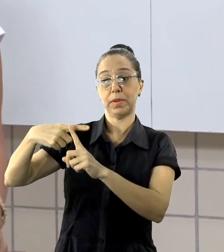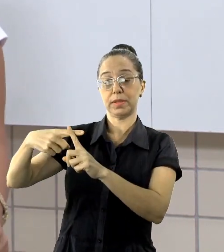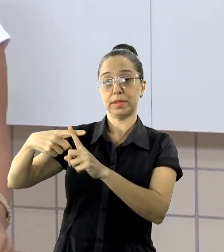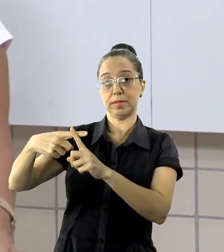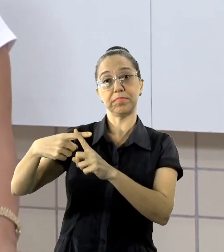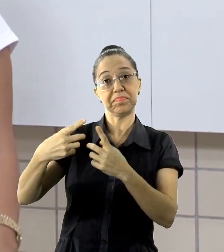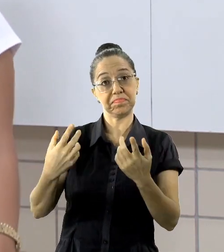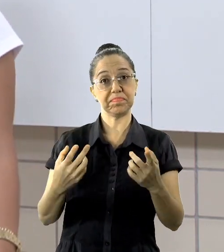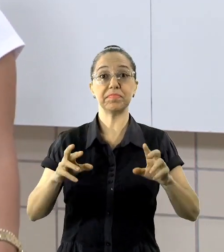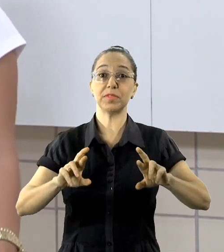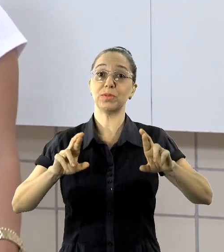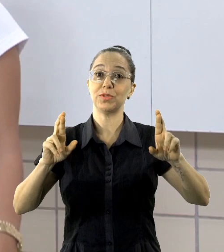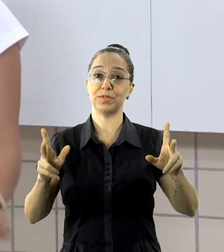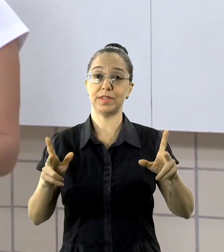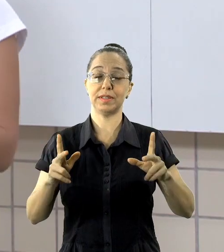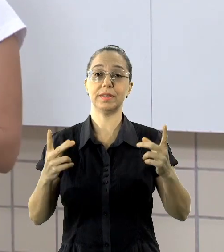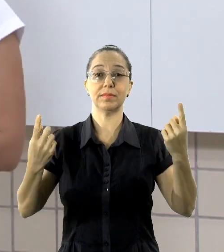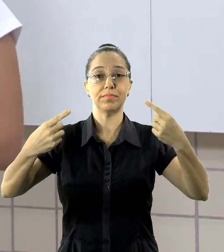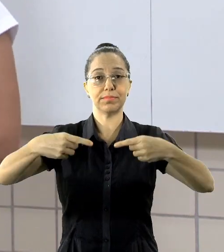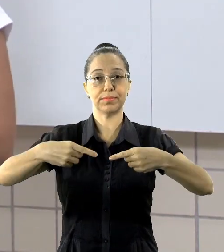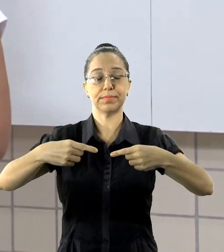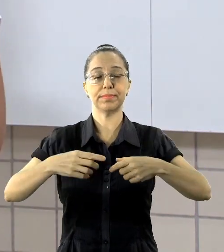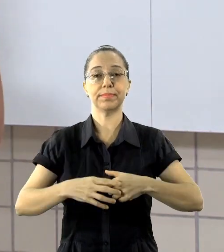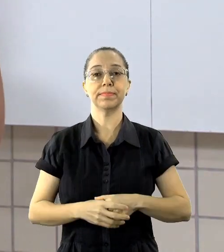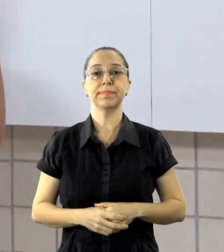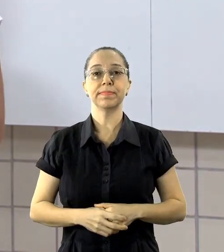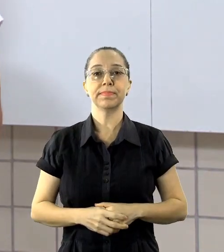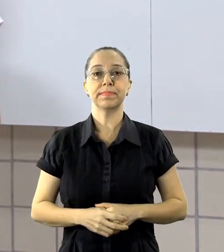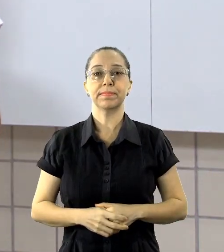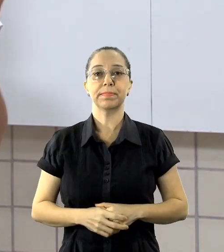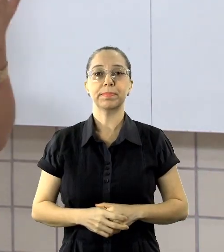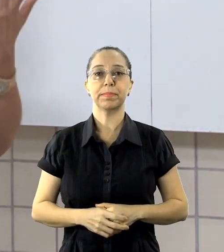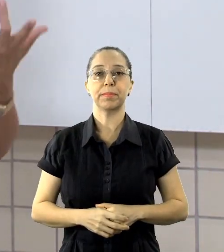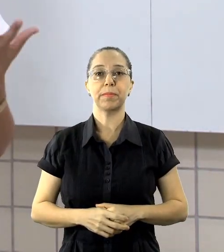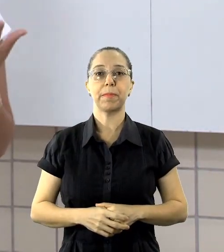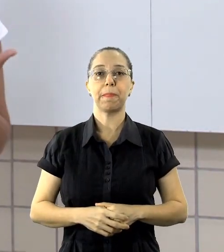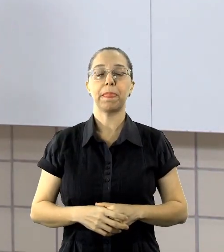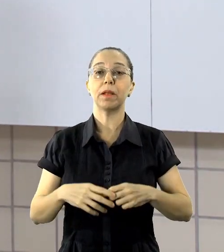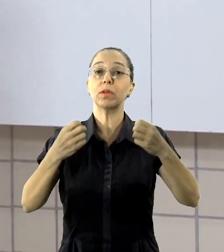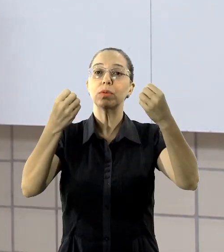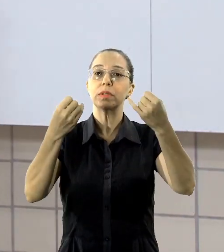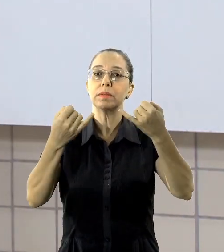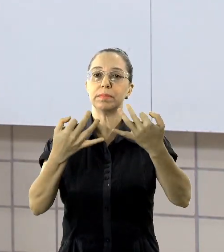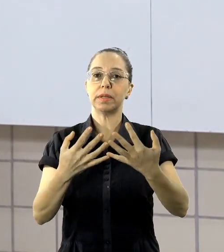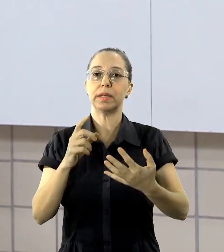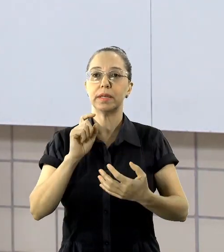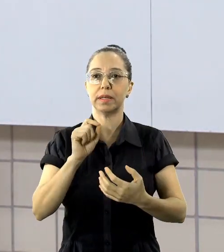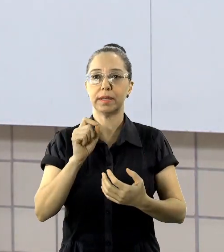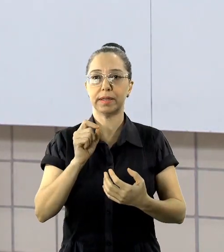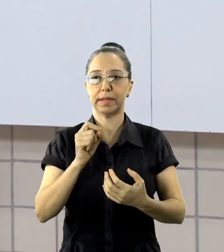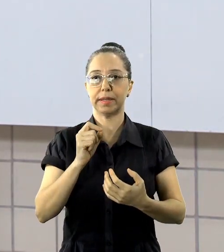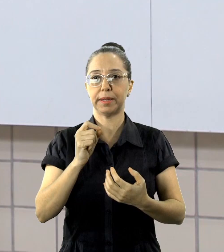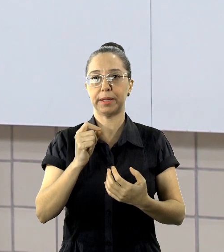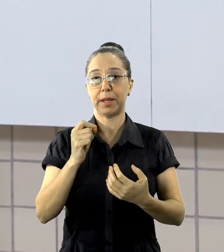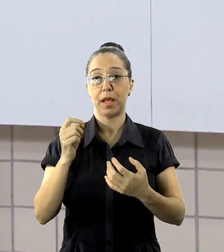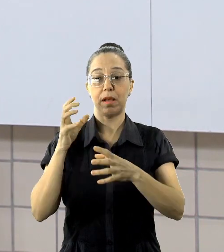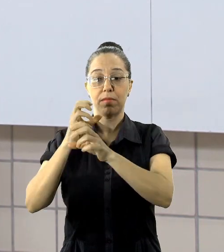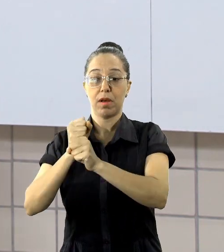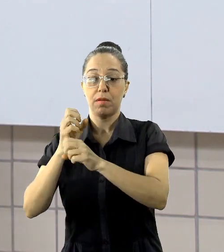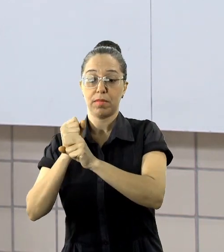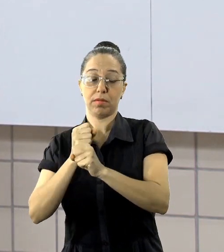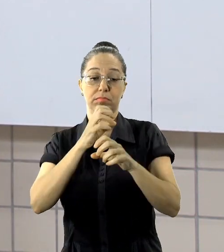são opostas entre si. Então, vamos lá. Nós dizemos que 2 operações são inversas quando elas